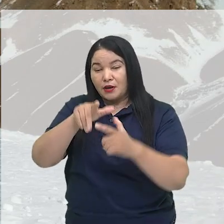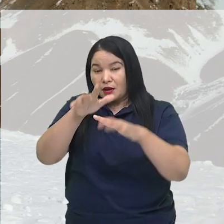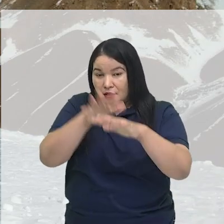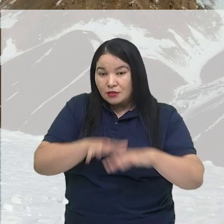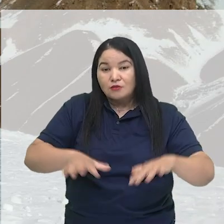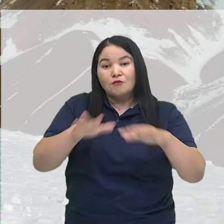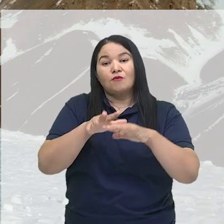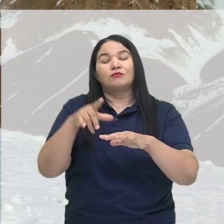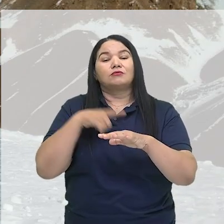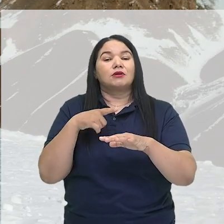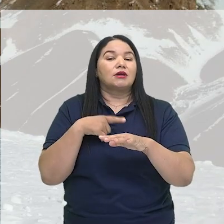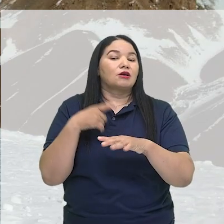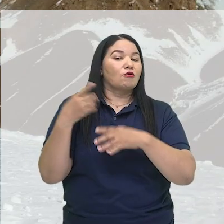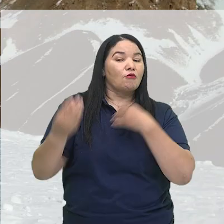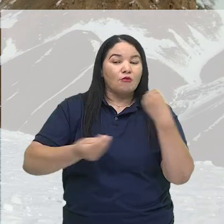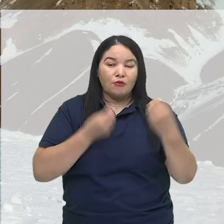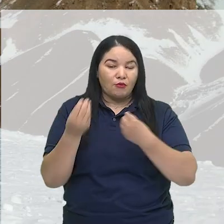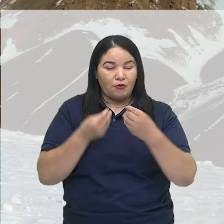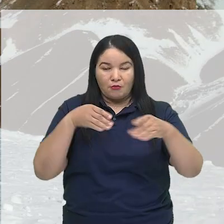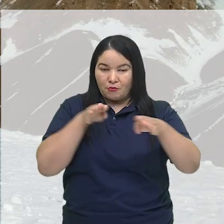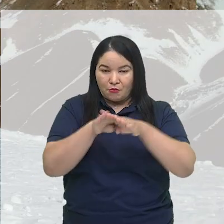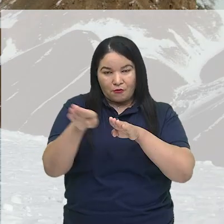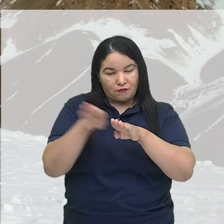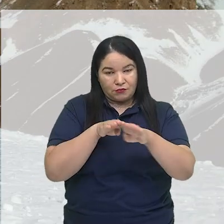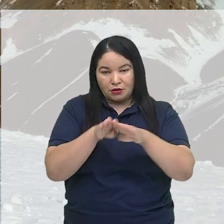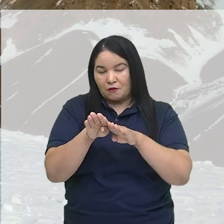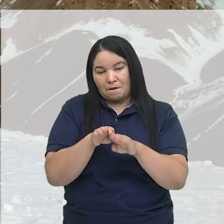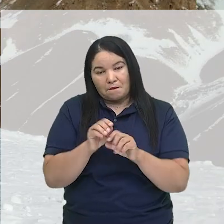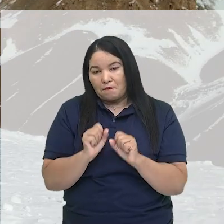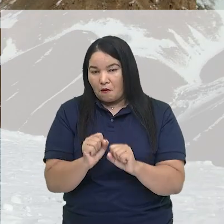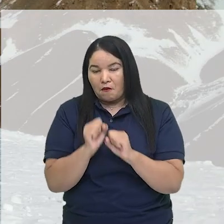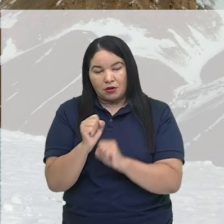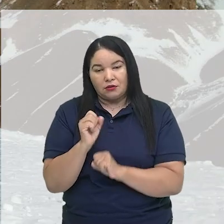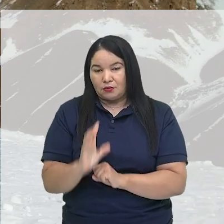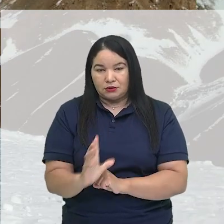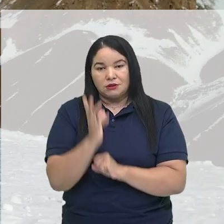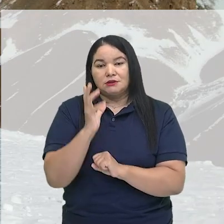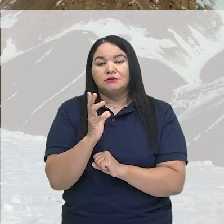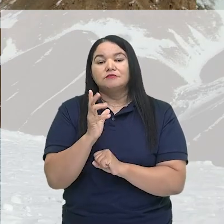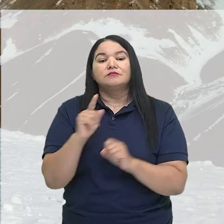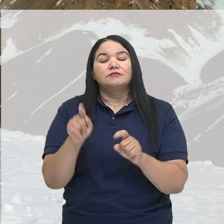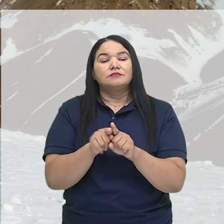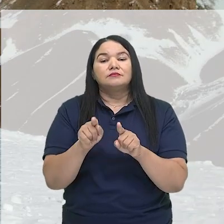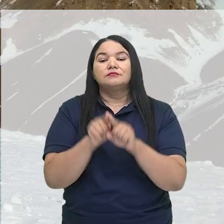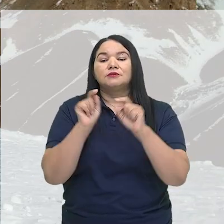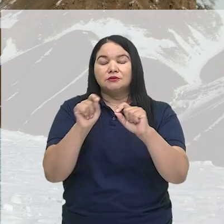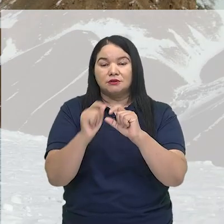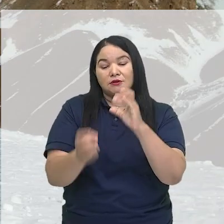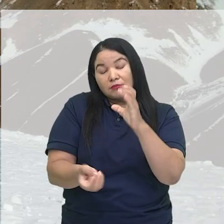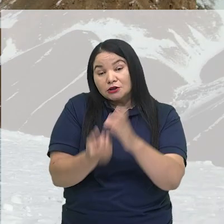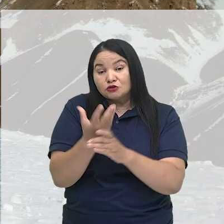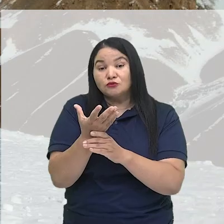Terra. Quais os movimentos que podem acontecer para poder formar